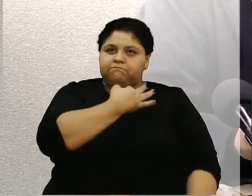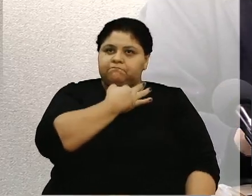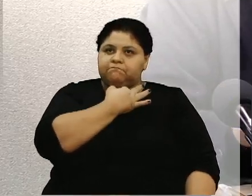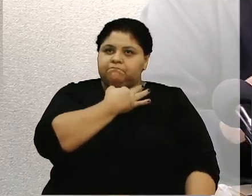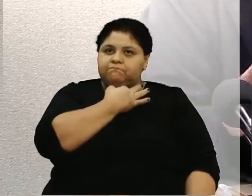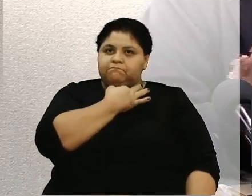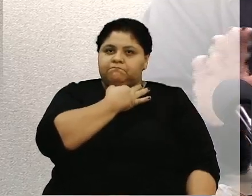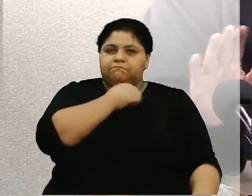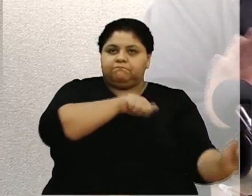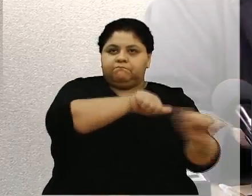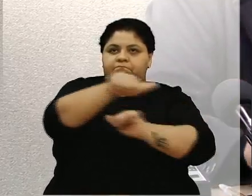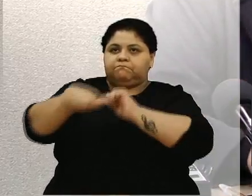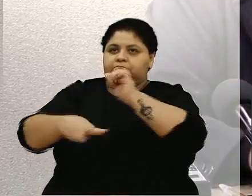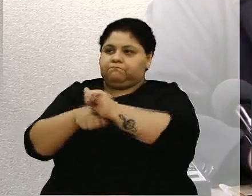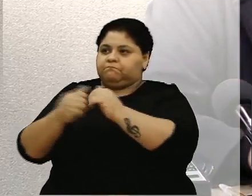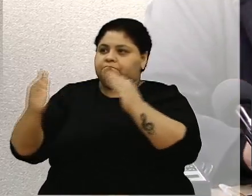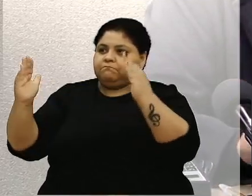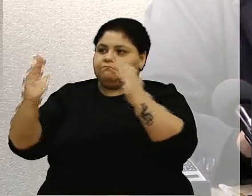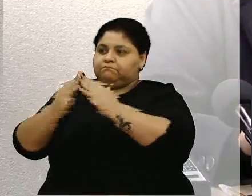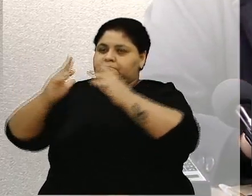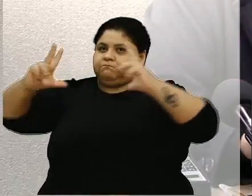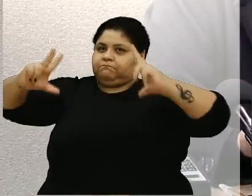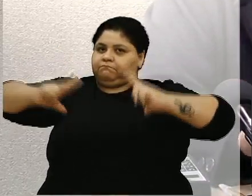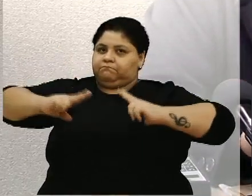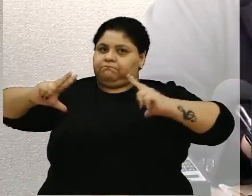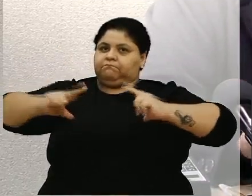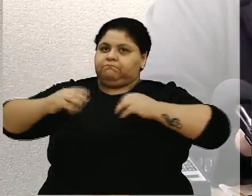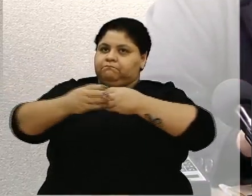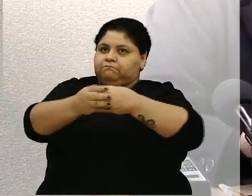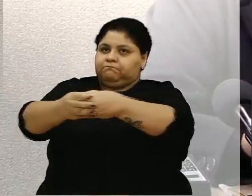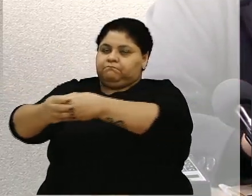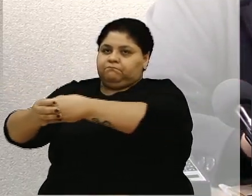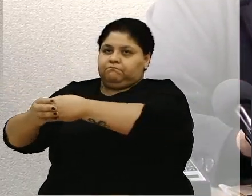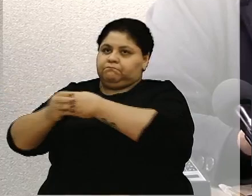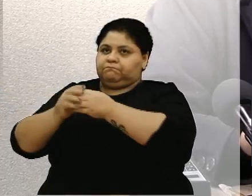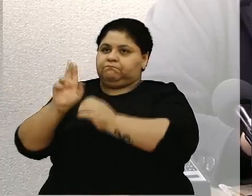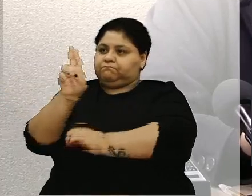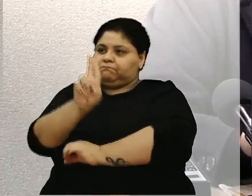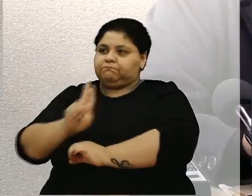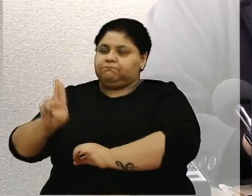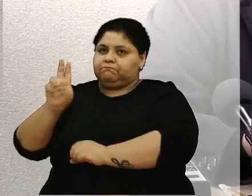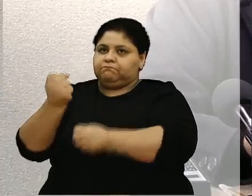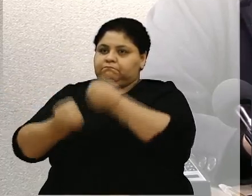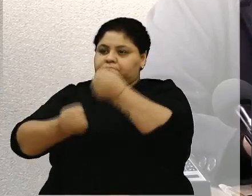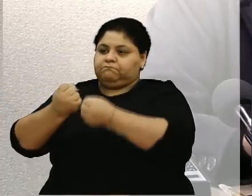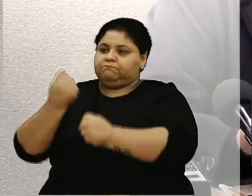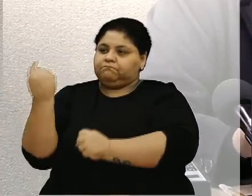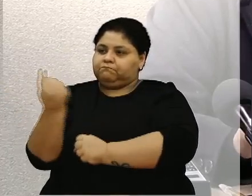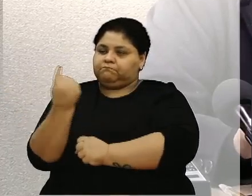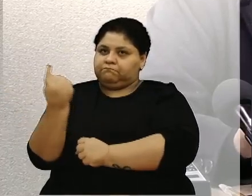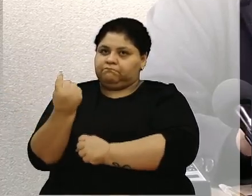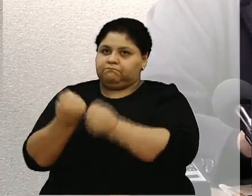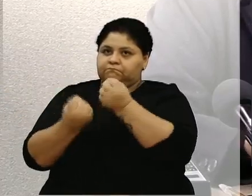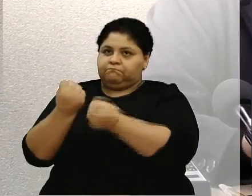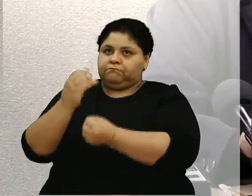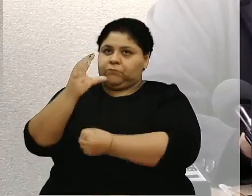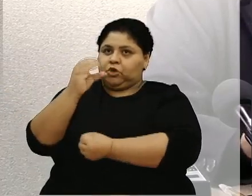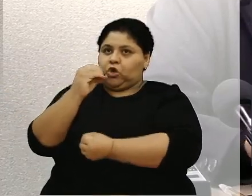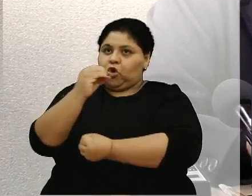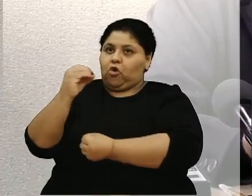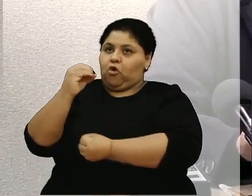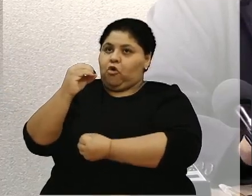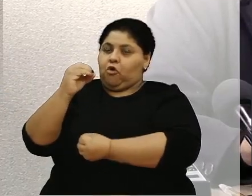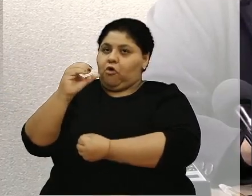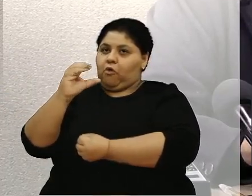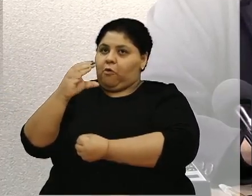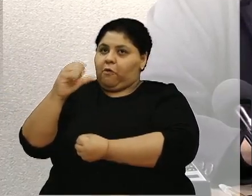por imóvel de propriedade da Cooperativa de Consumo de Condutores Autônomos de Veículos, COCAVER,